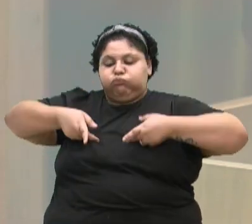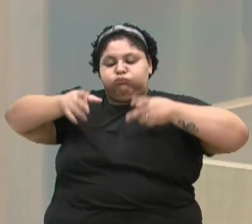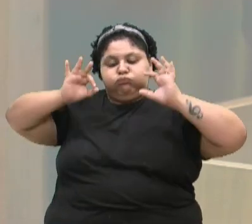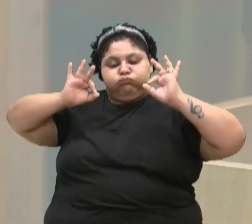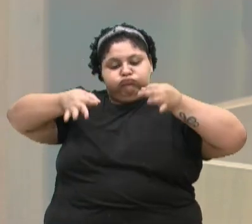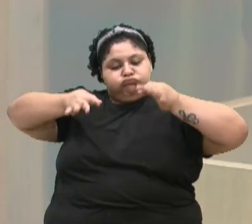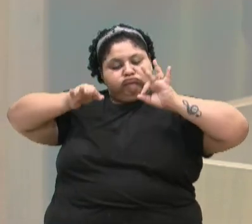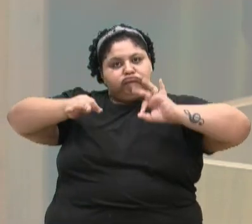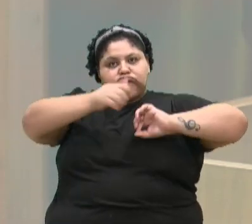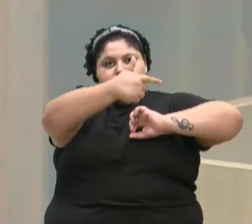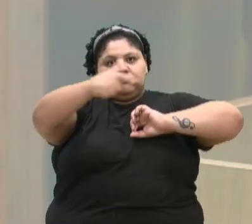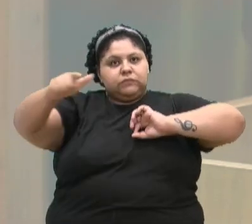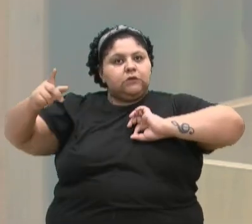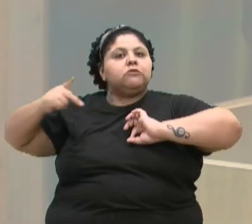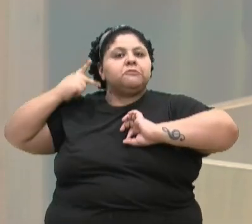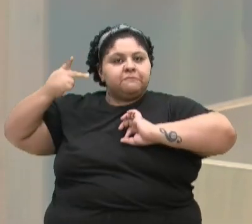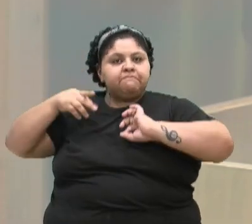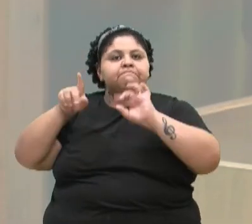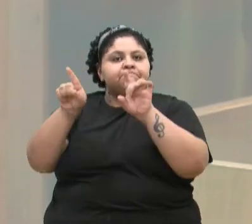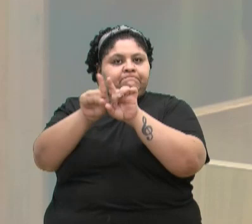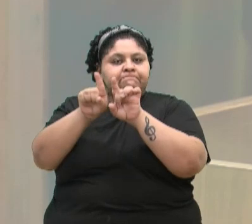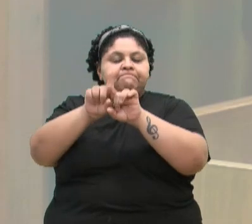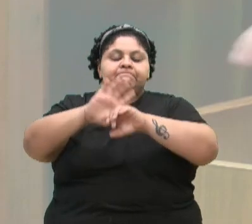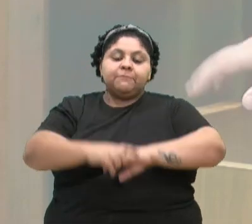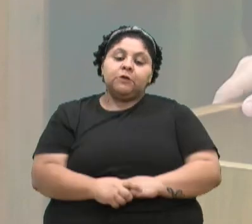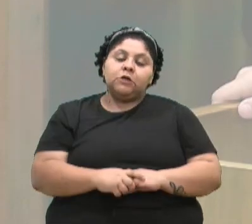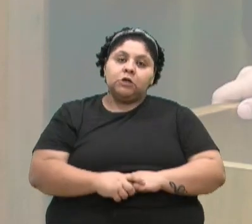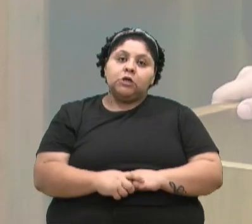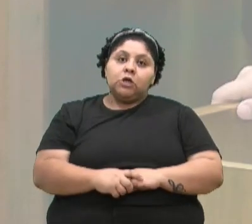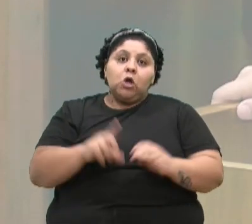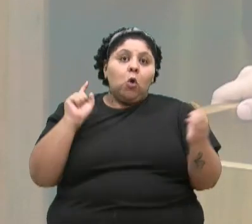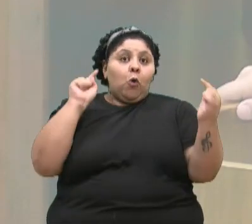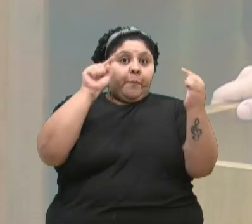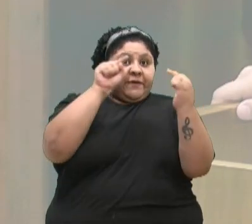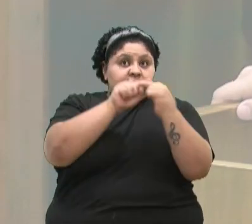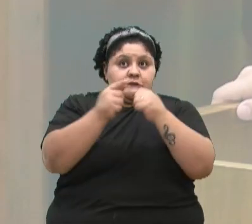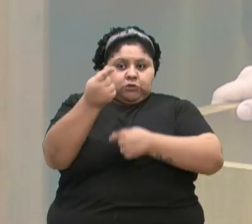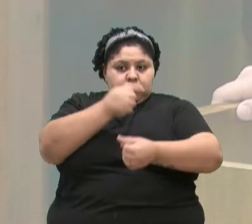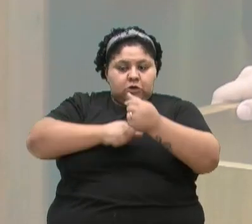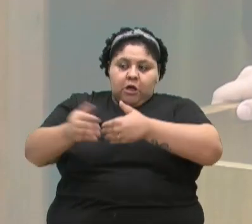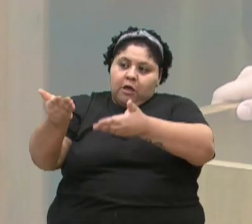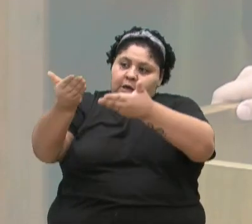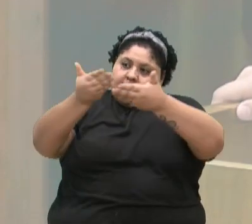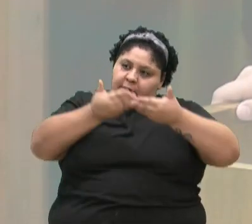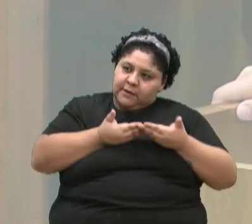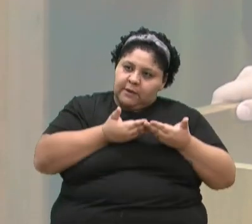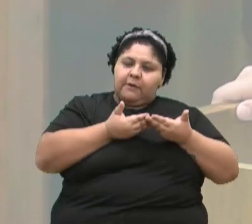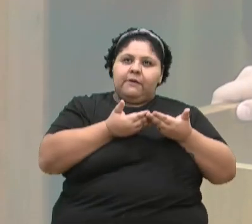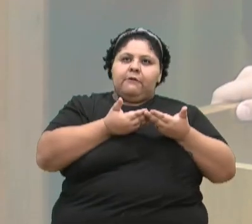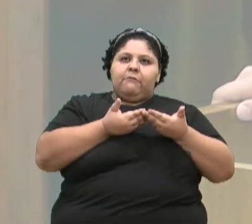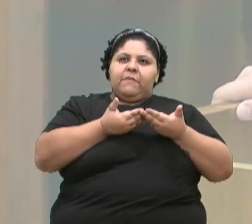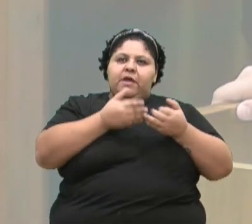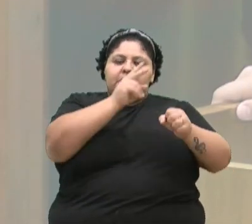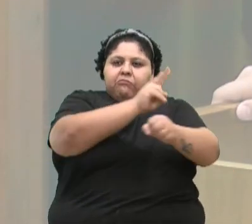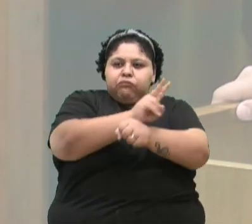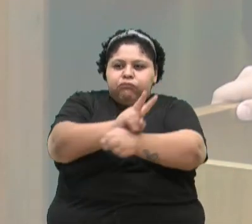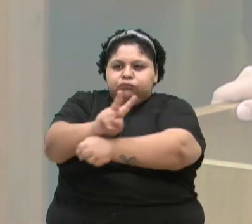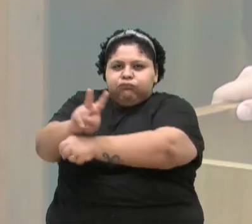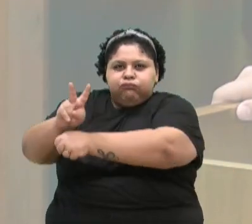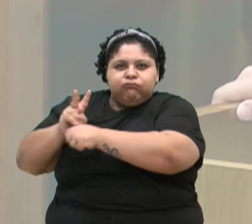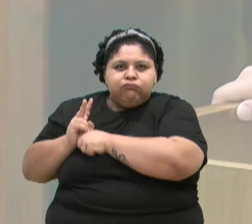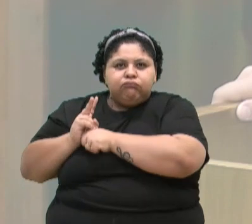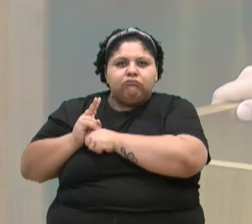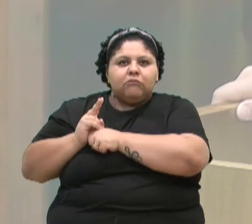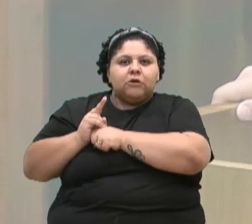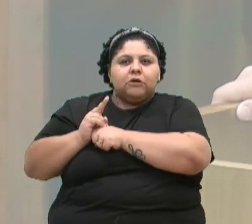colegas vereadores. Tendo como alma do negócio bem receber, bem servir e bem cuidar, a rede de hotéis fundada